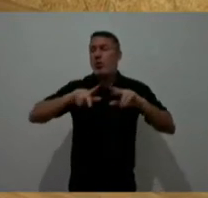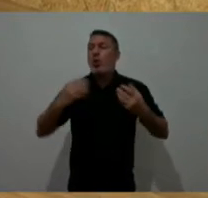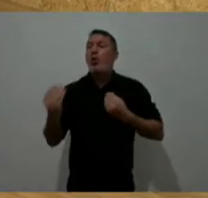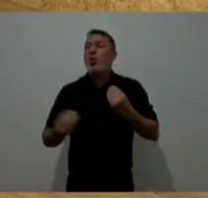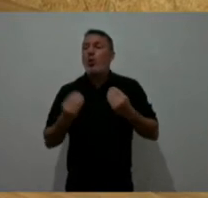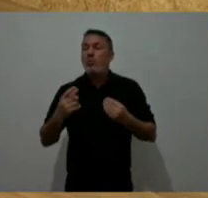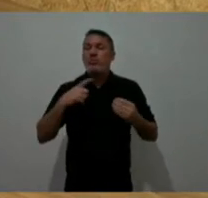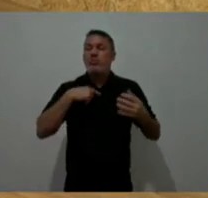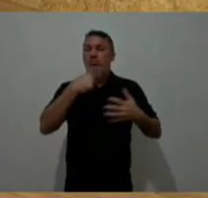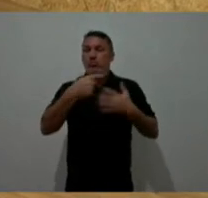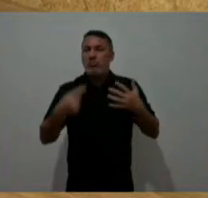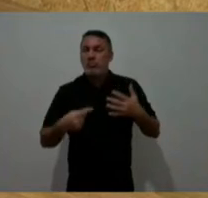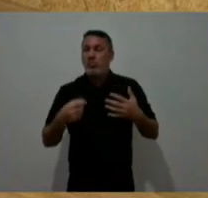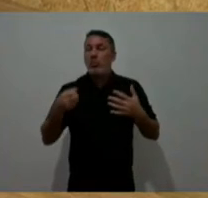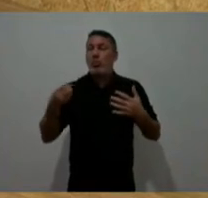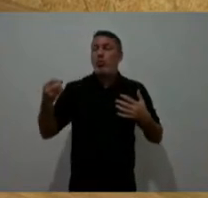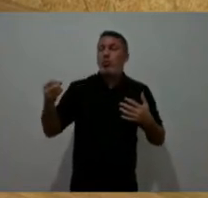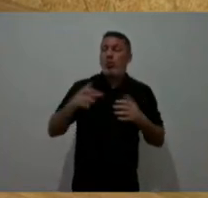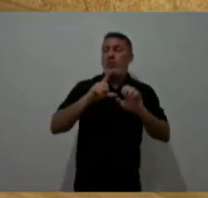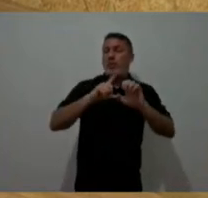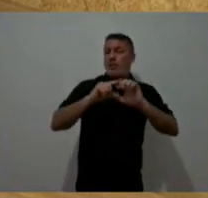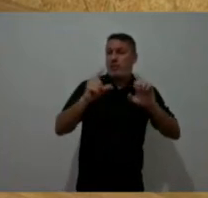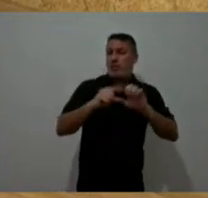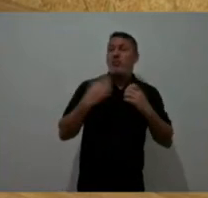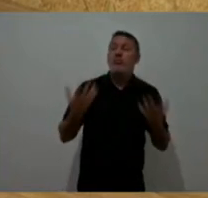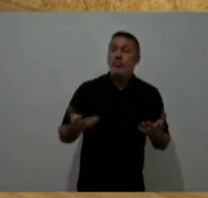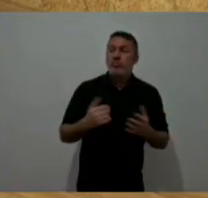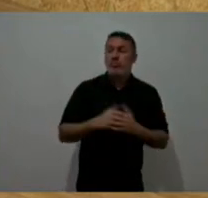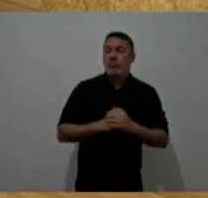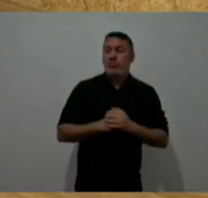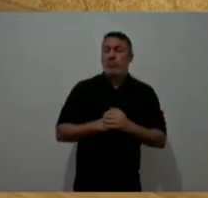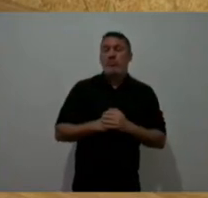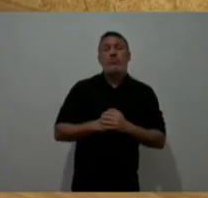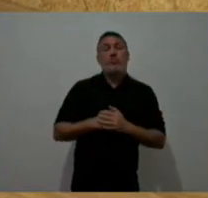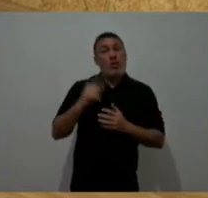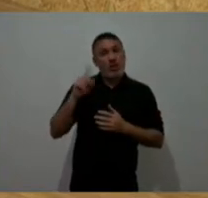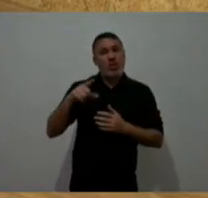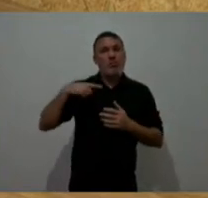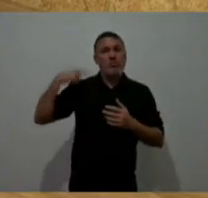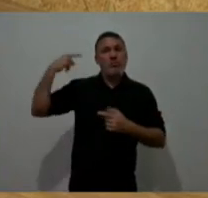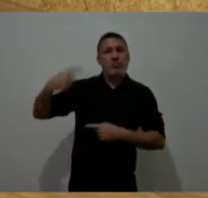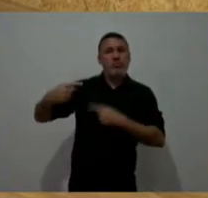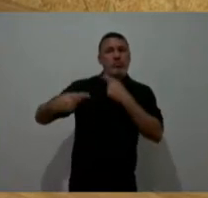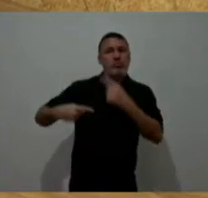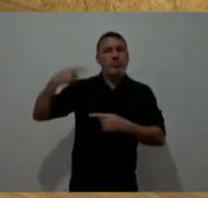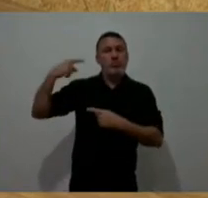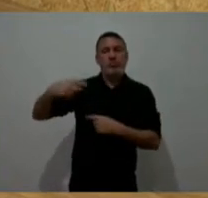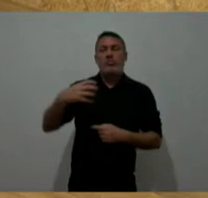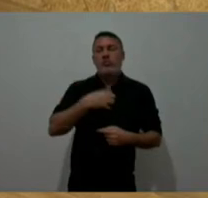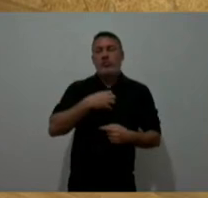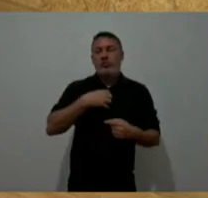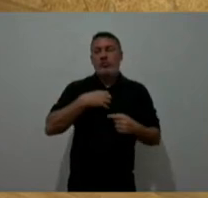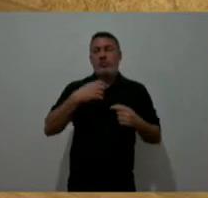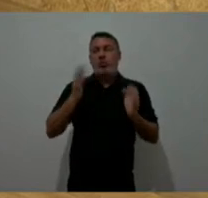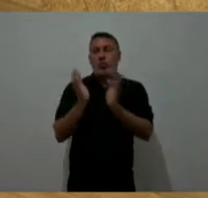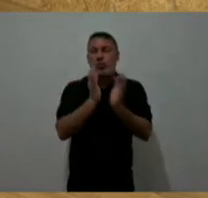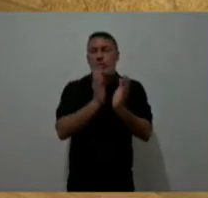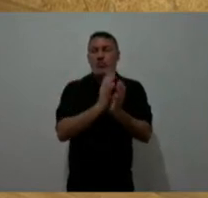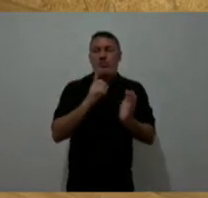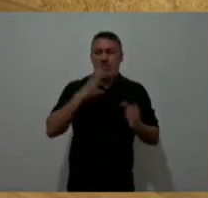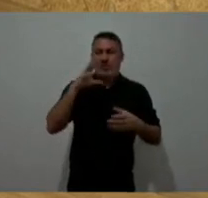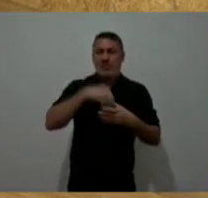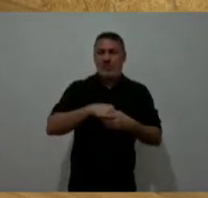novos empreendedores? É aquilo que transmitimos às gerações que se seguem. E é disso que nós iremos falar aqui